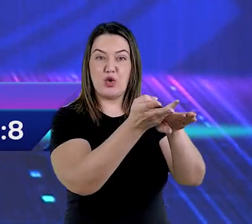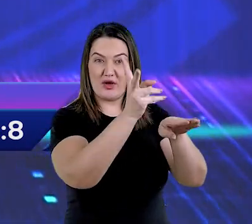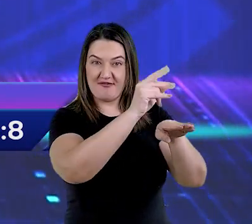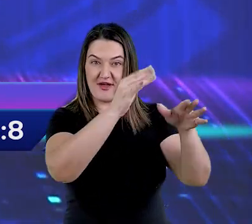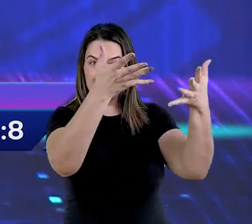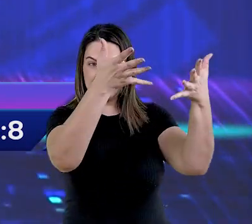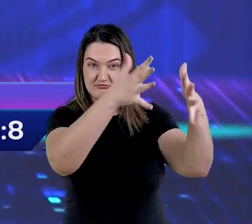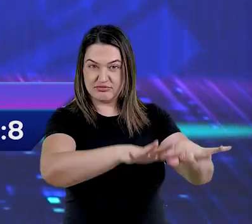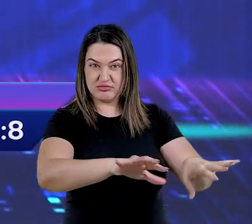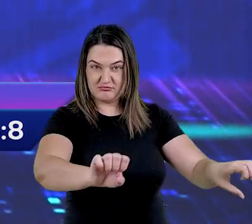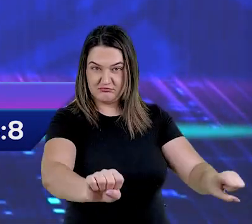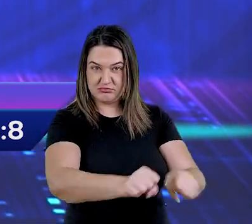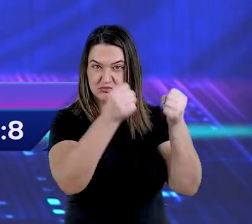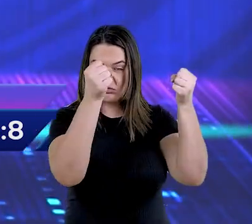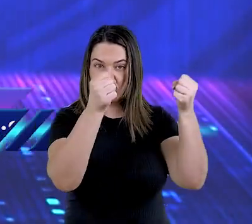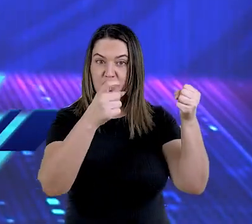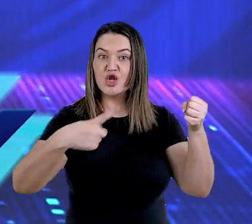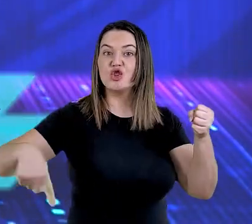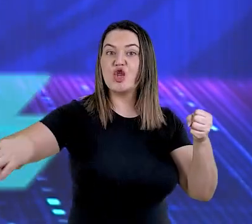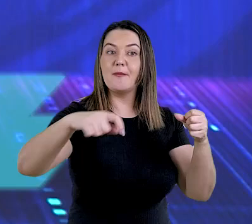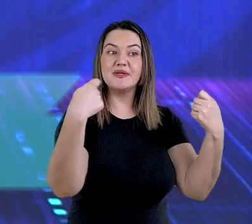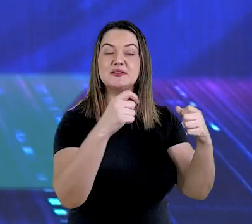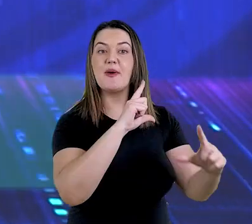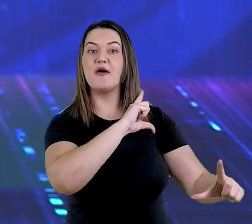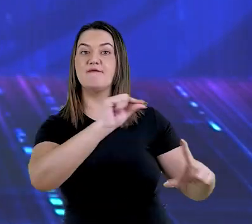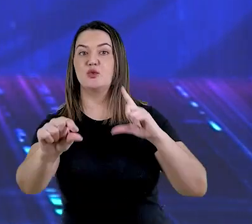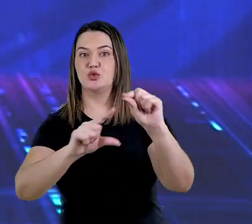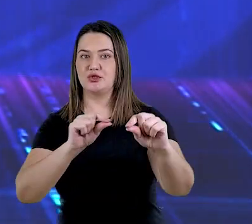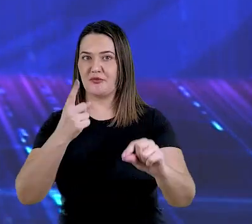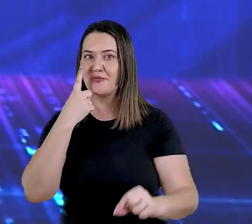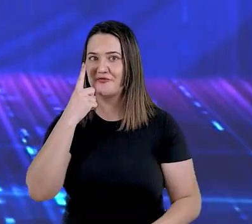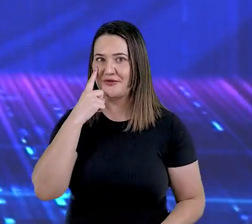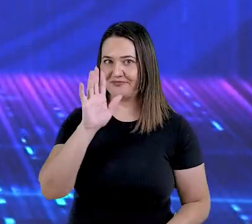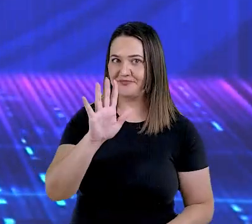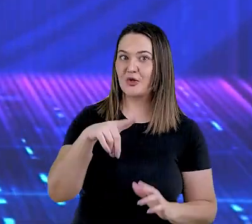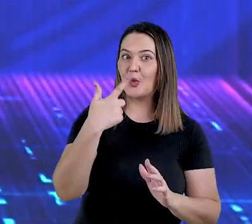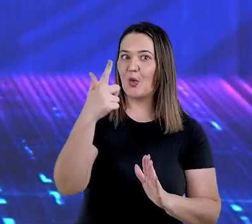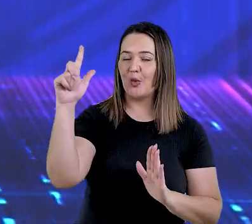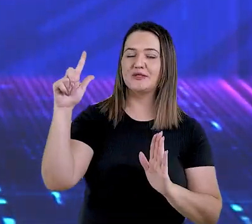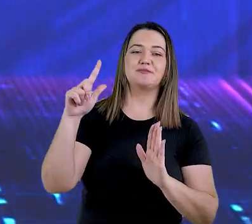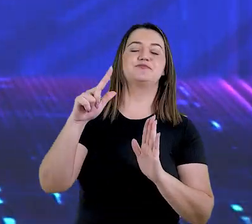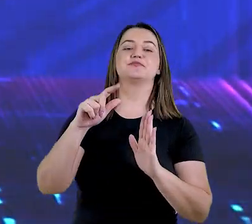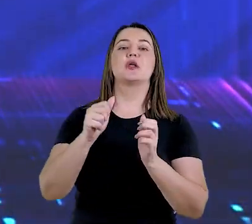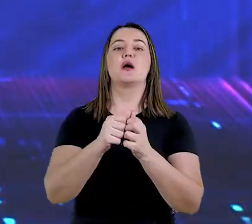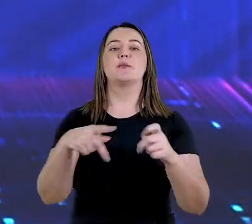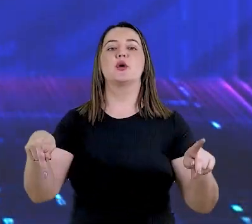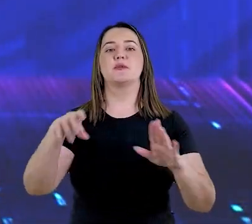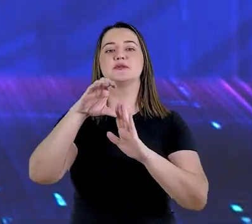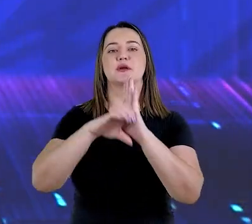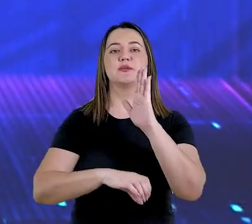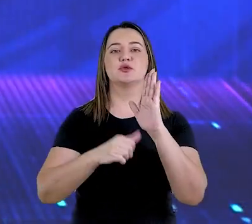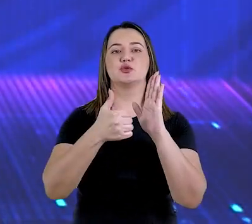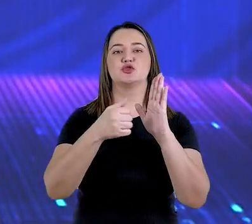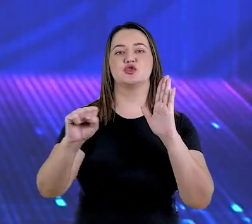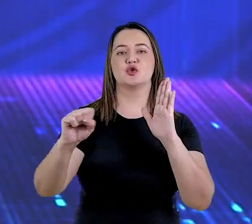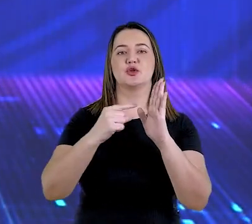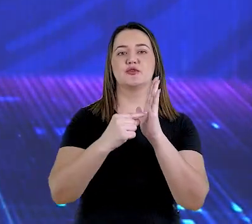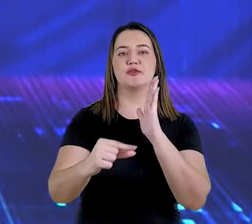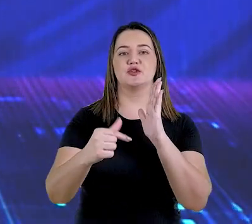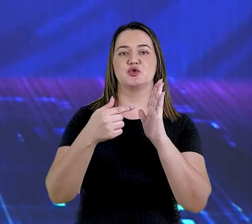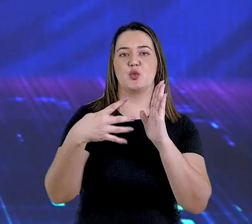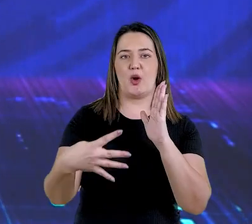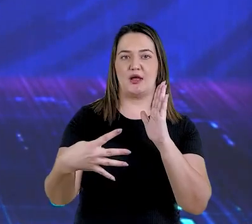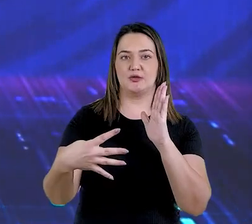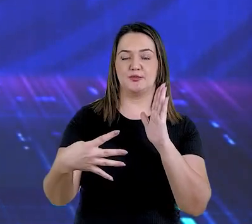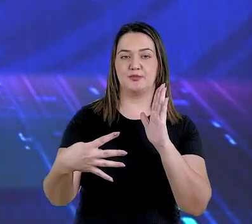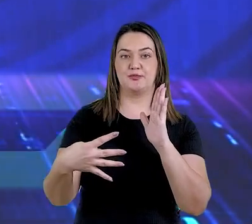falando sobre a queda de Babilônia, o anjo do Senhor também tem uma outra advertência. Vamos lá, Apocalipse 18, 4. Este anjo